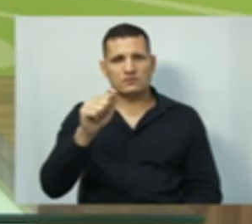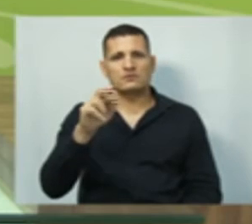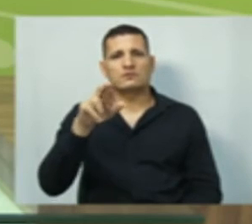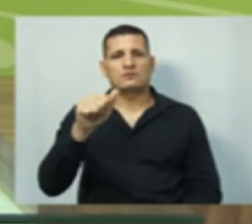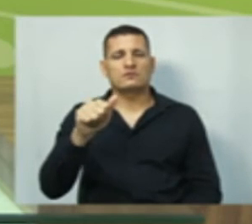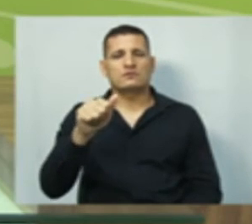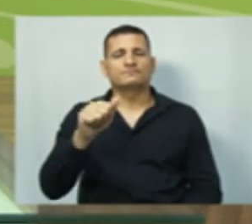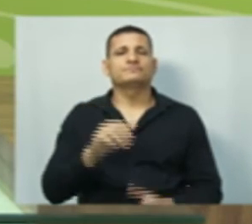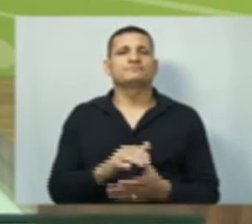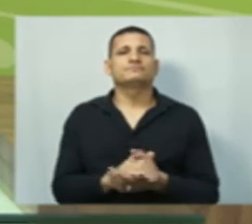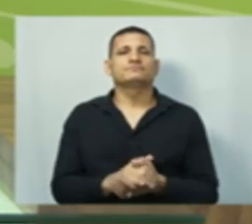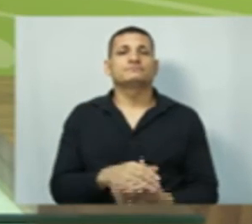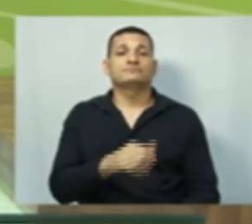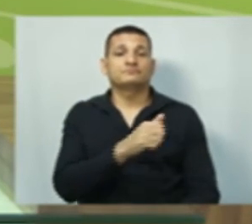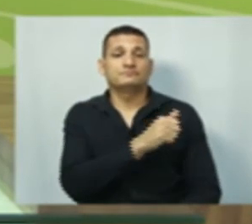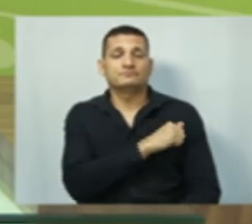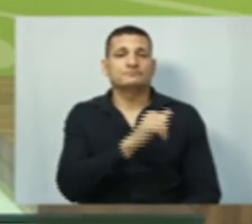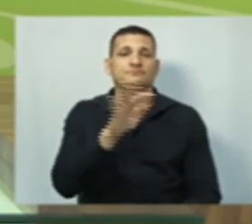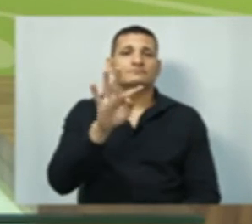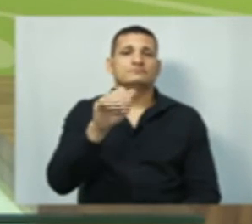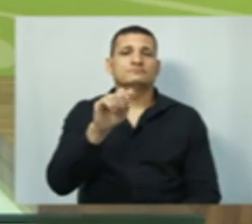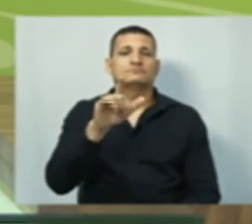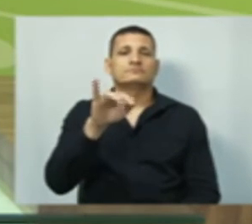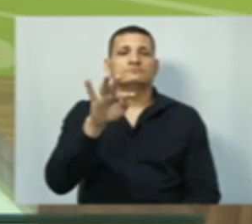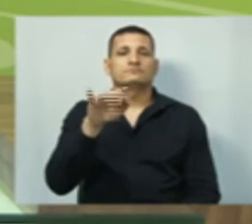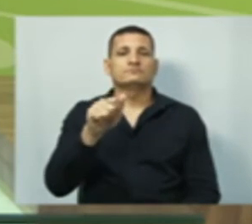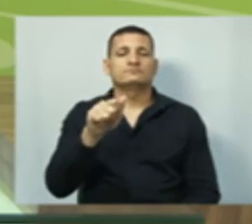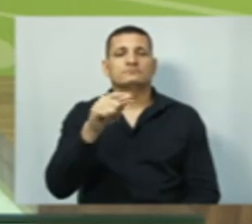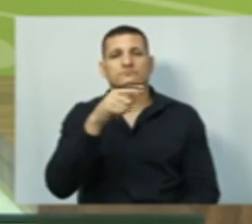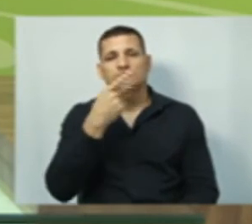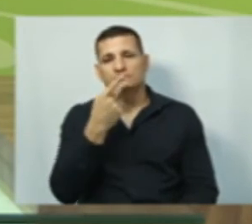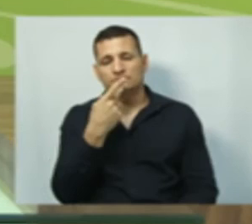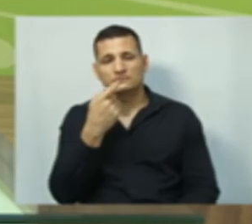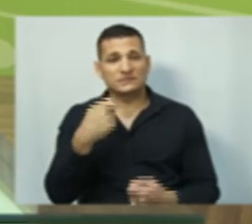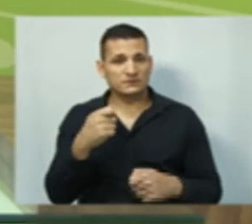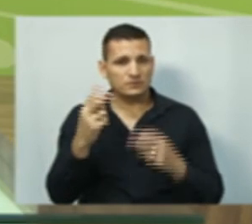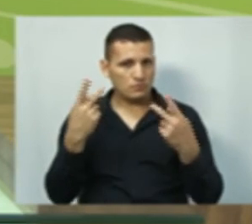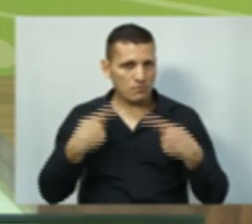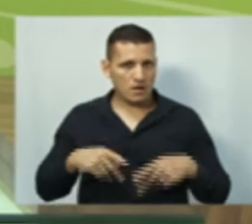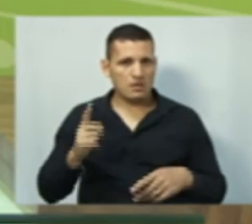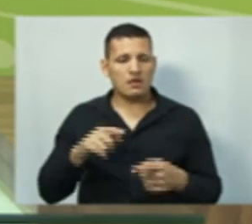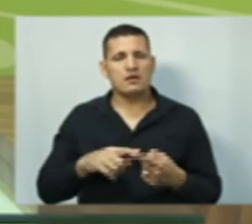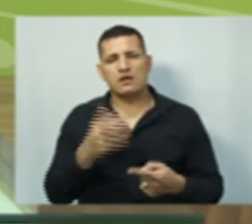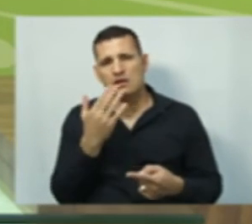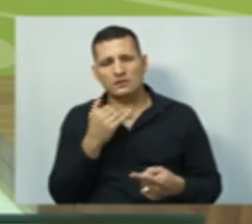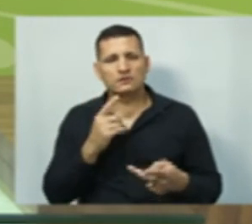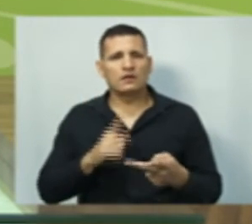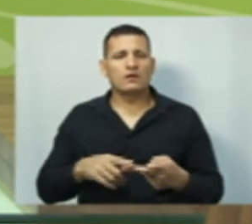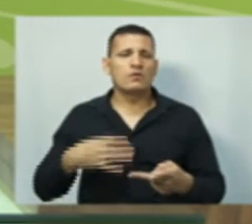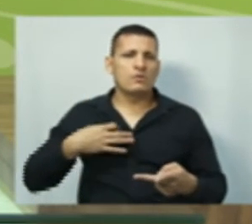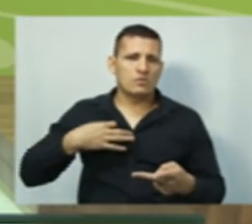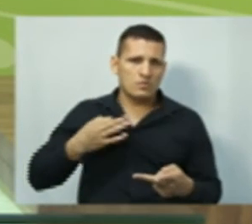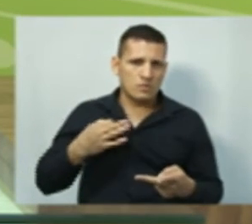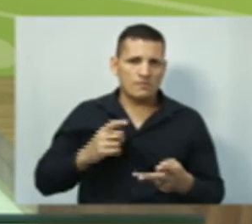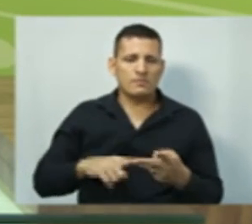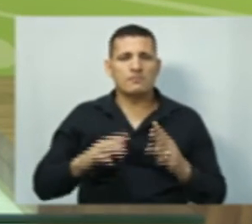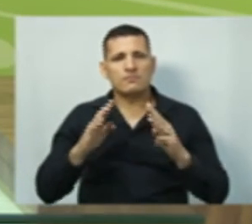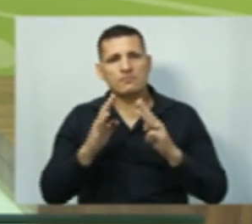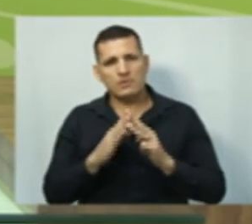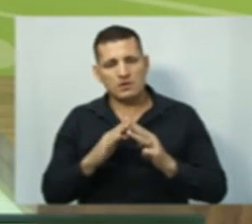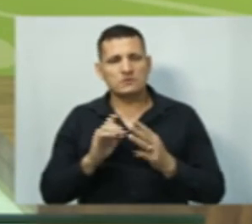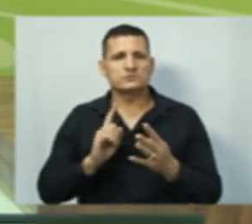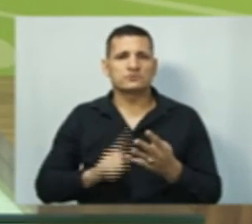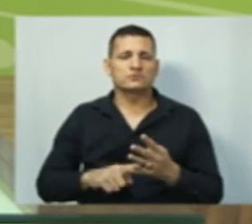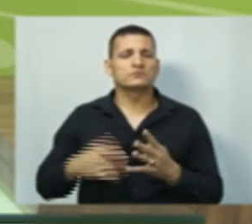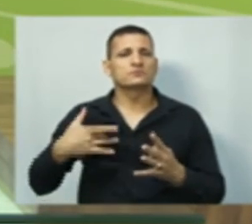turma da professora Raimunda, diz que as necessidades humanas são alimentações, vestuários, moradia, educação, saúde